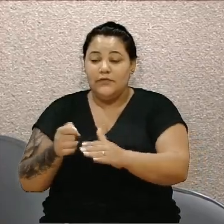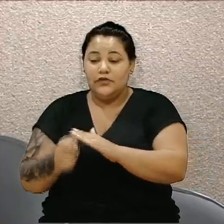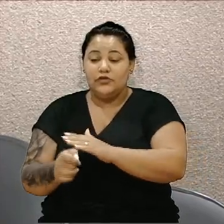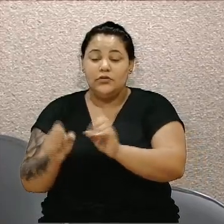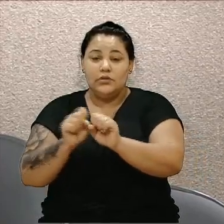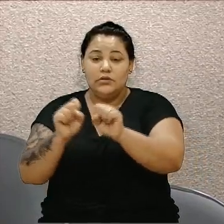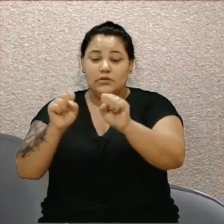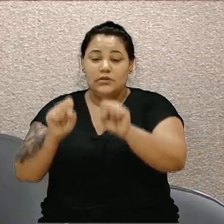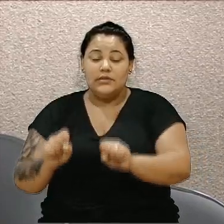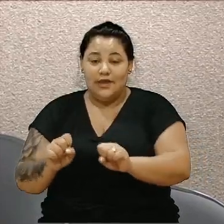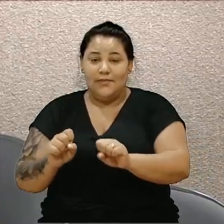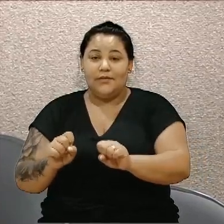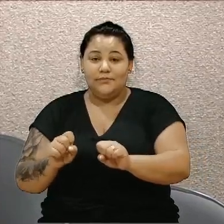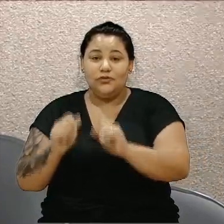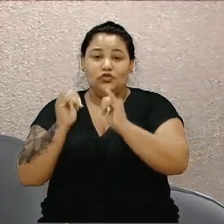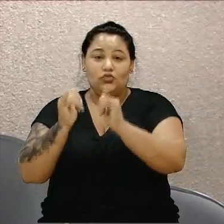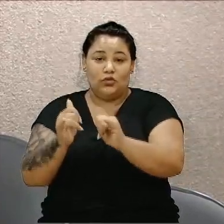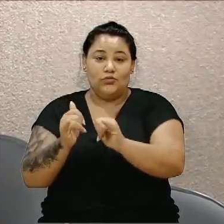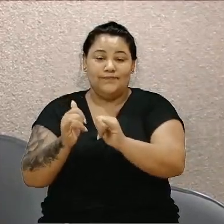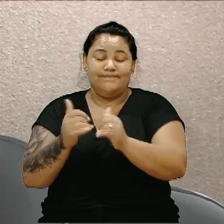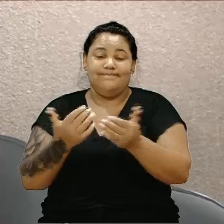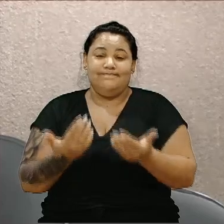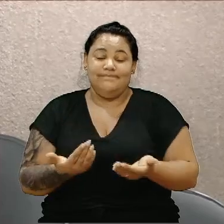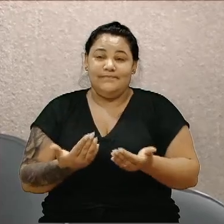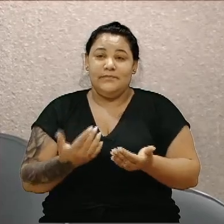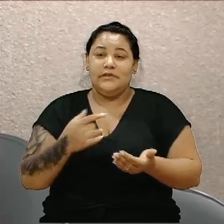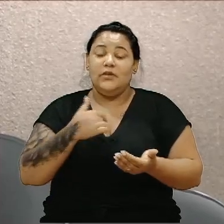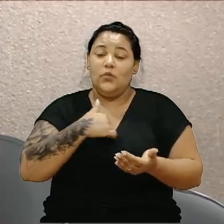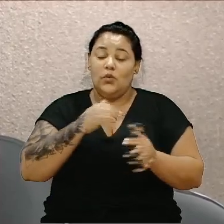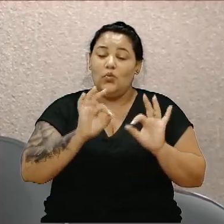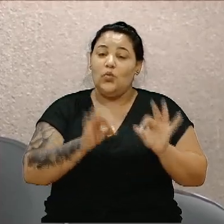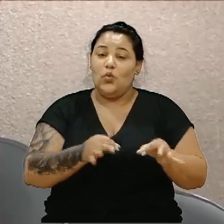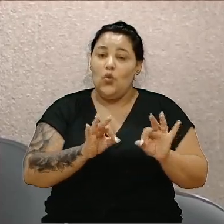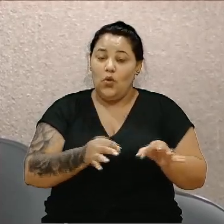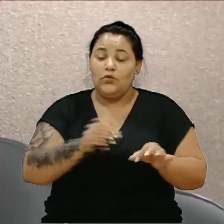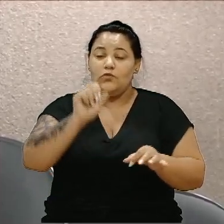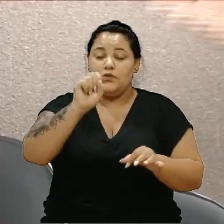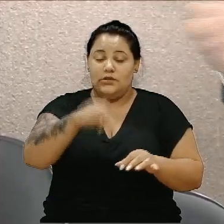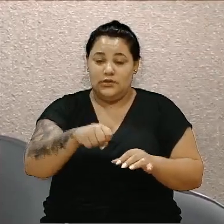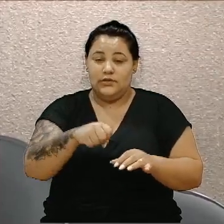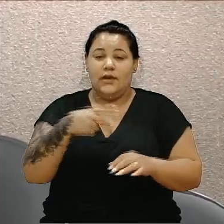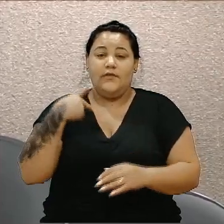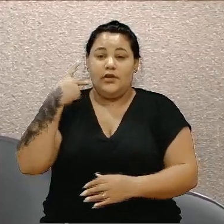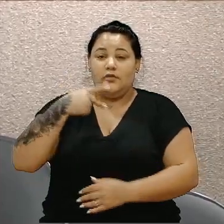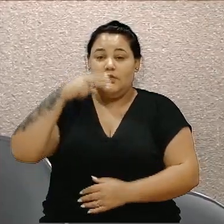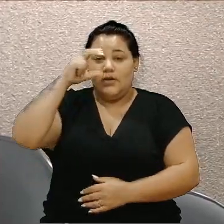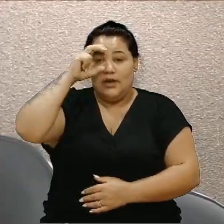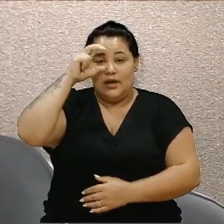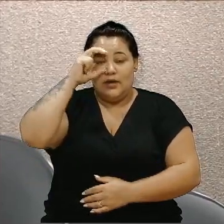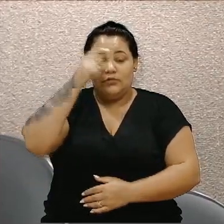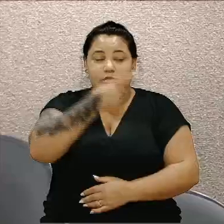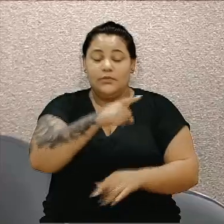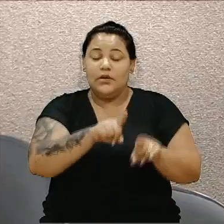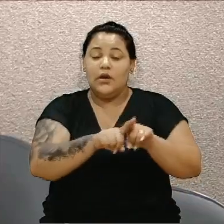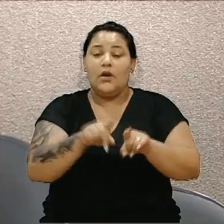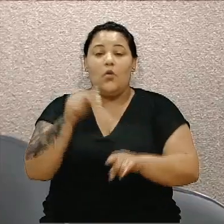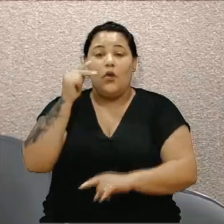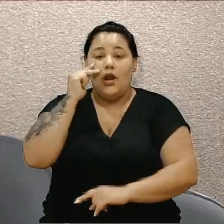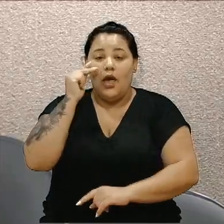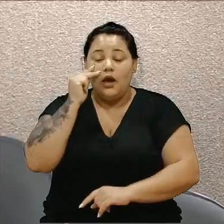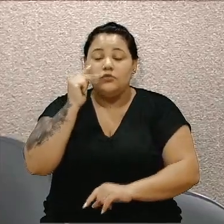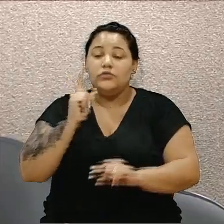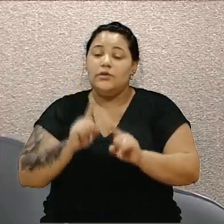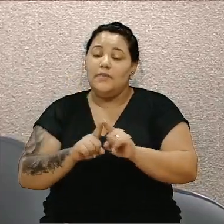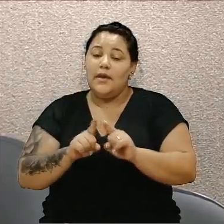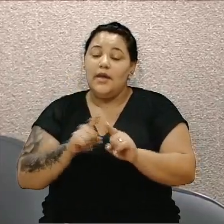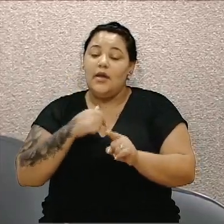sistema rodoviário. Então, eu concordo com a vereadora, concordo com o vereador também, Cláudio Libardi. Eu acredito que nós